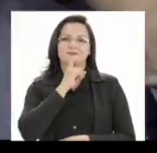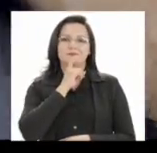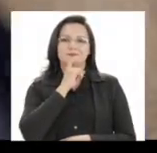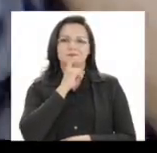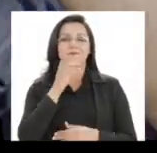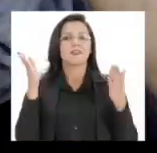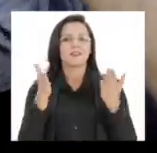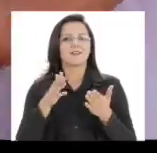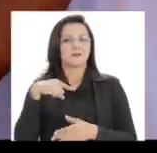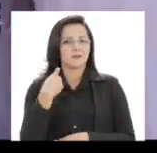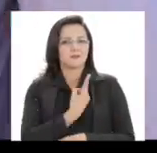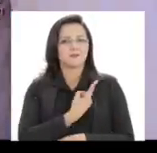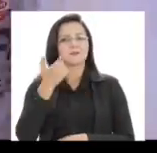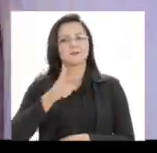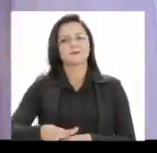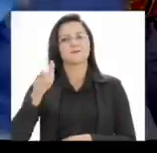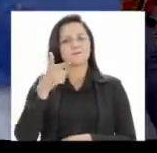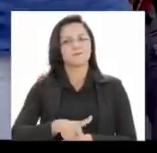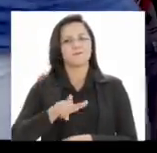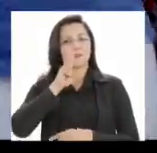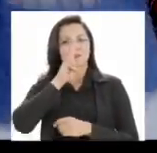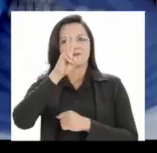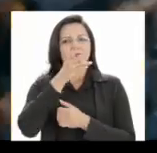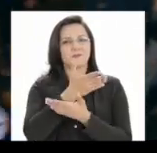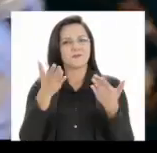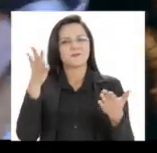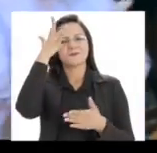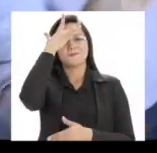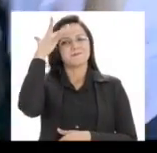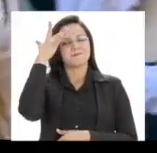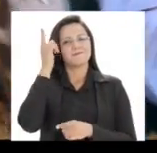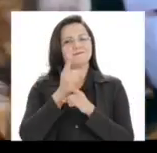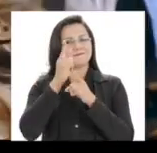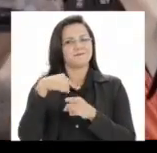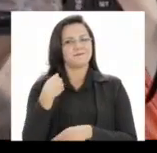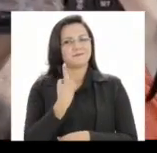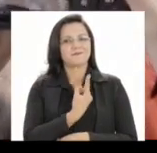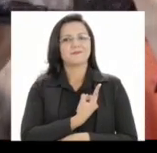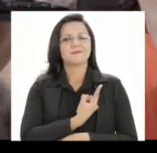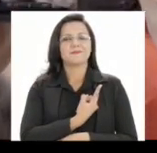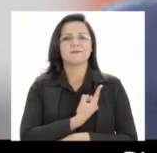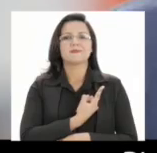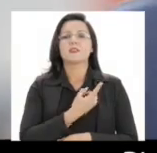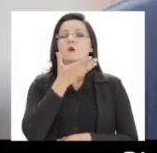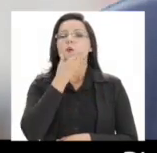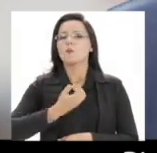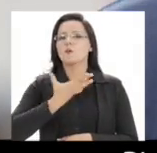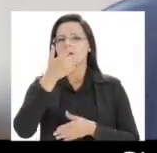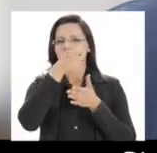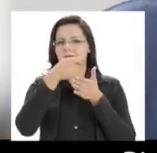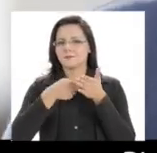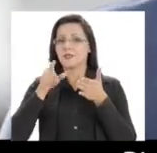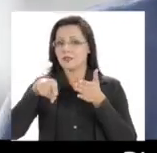gelada. Agora é nós, olha nós aí de novo. A força do povo, olha nós aí. Diz o